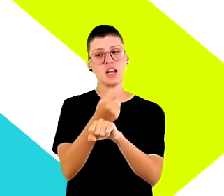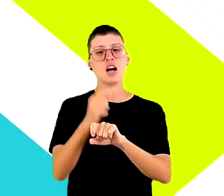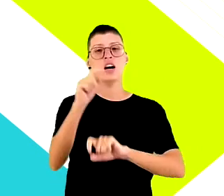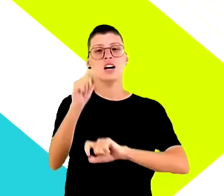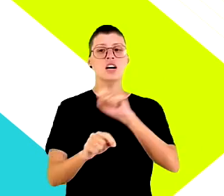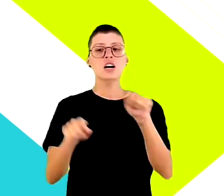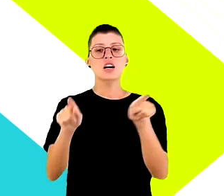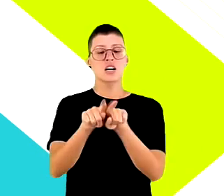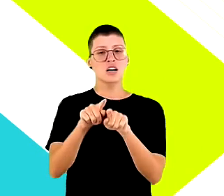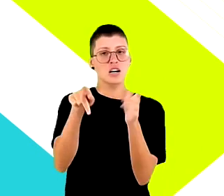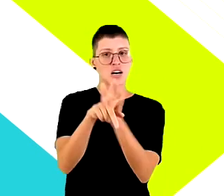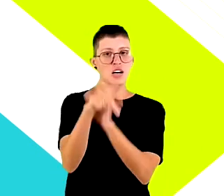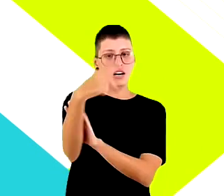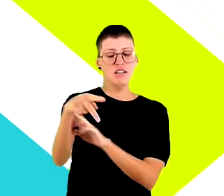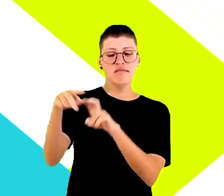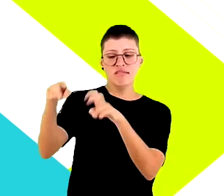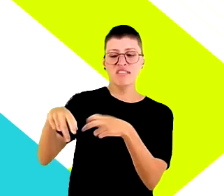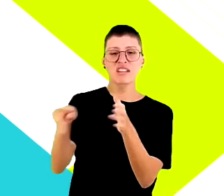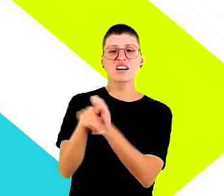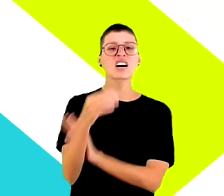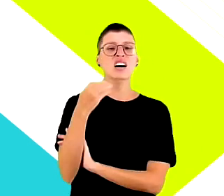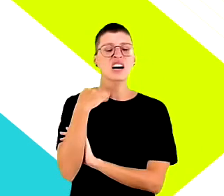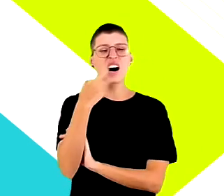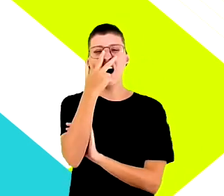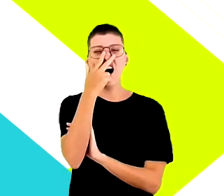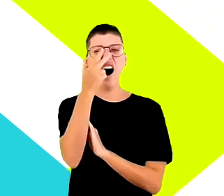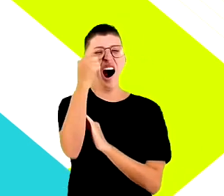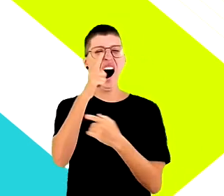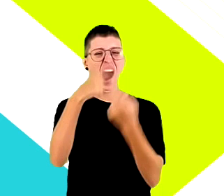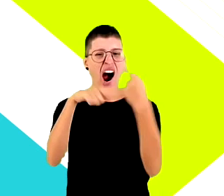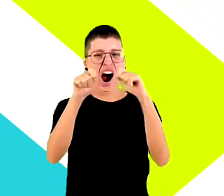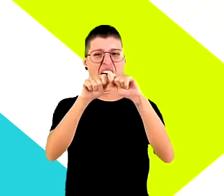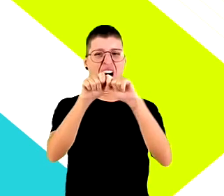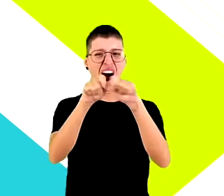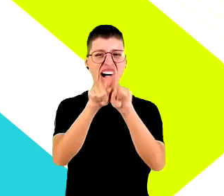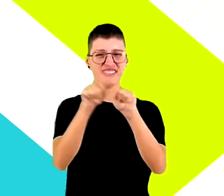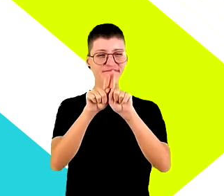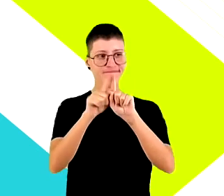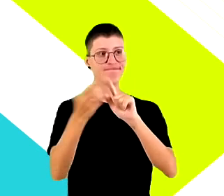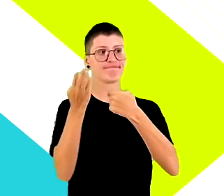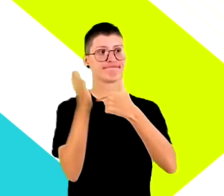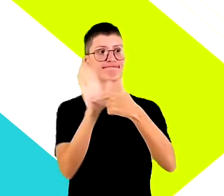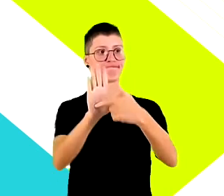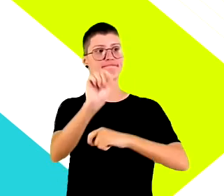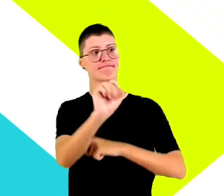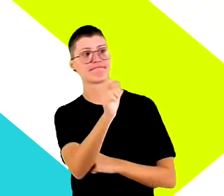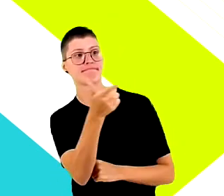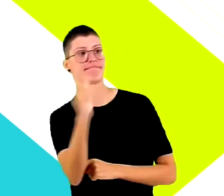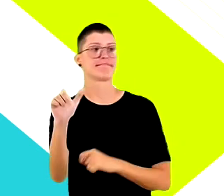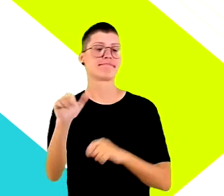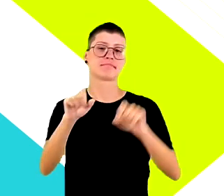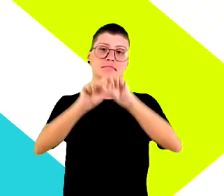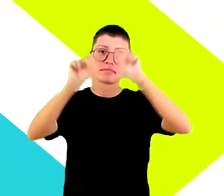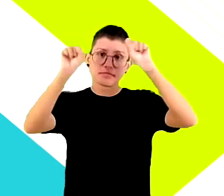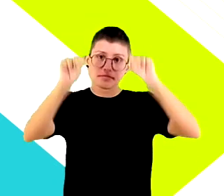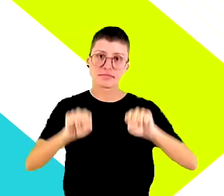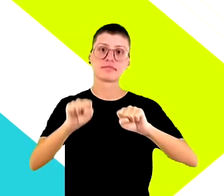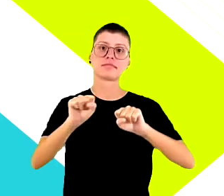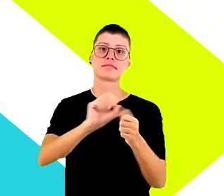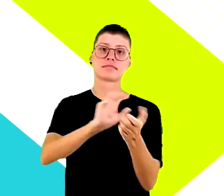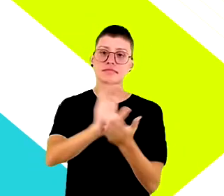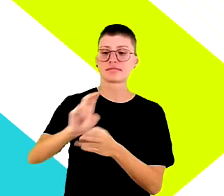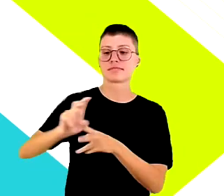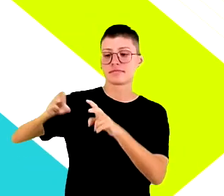dos bancos para o agro, ela é bem consolidada, mas se você olha para outras partes que financiam o agro, essa infraestrutura